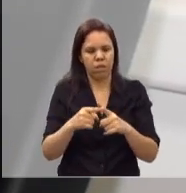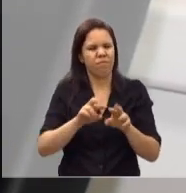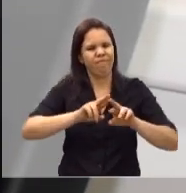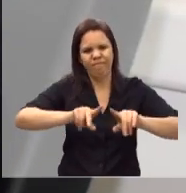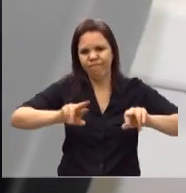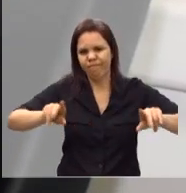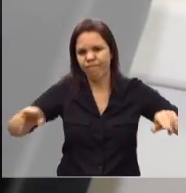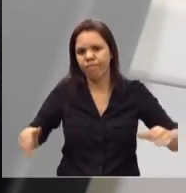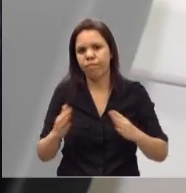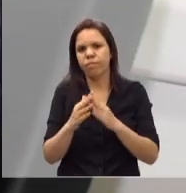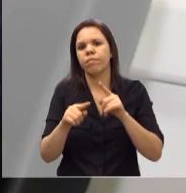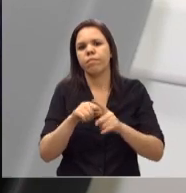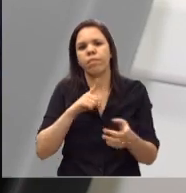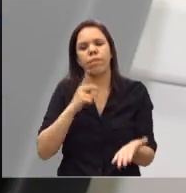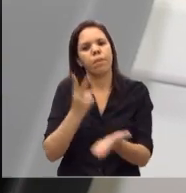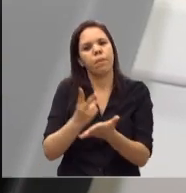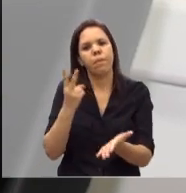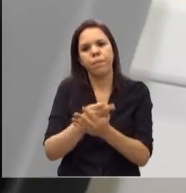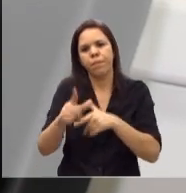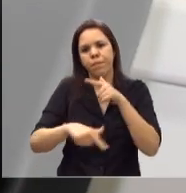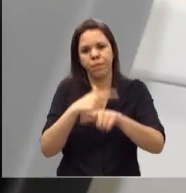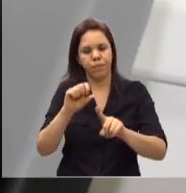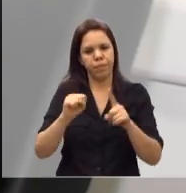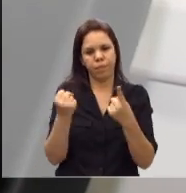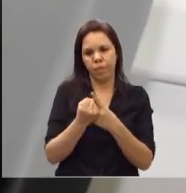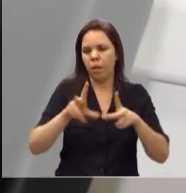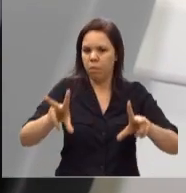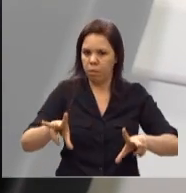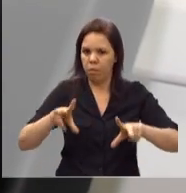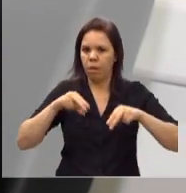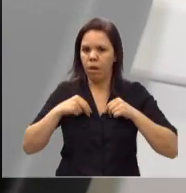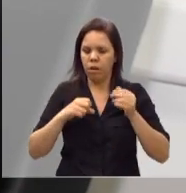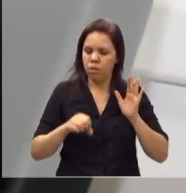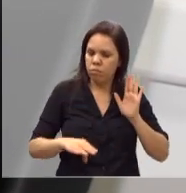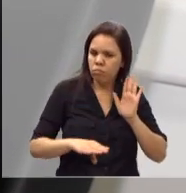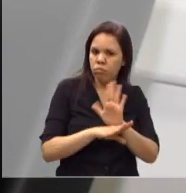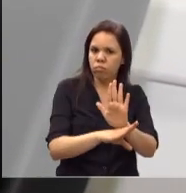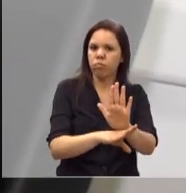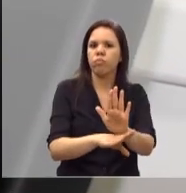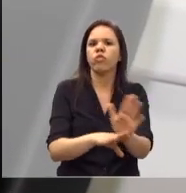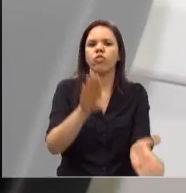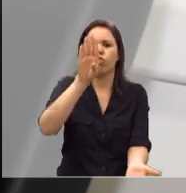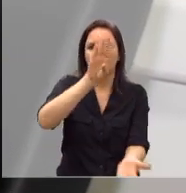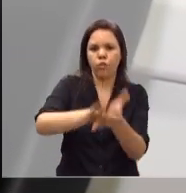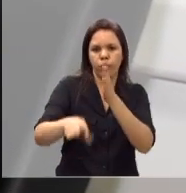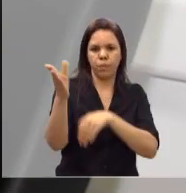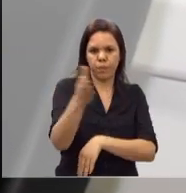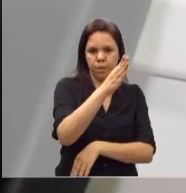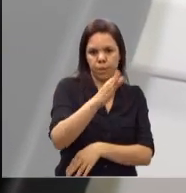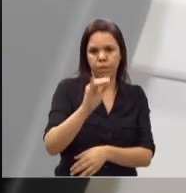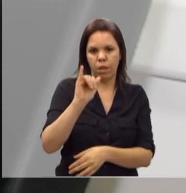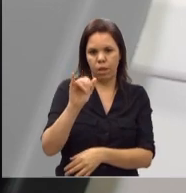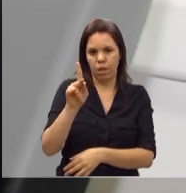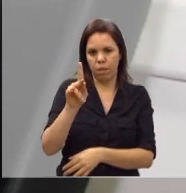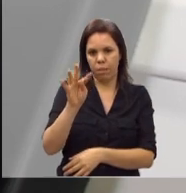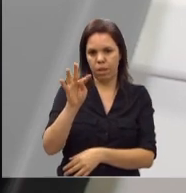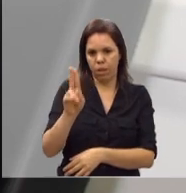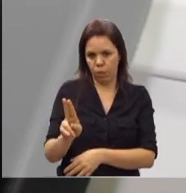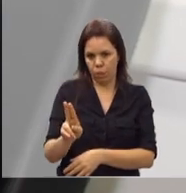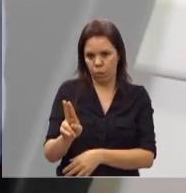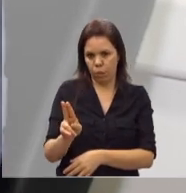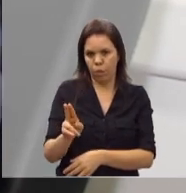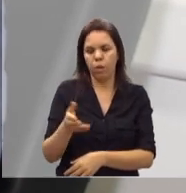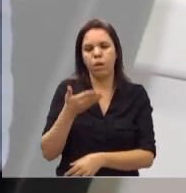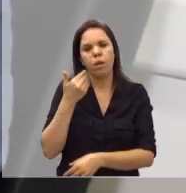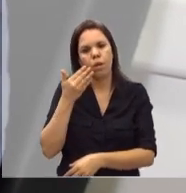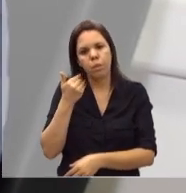enfim, várias igrejas têm esse mesmo trabalho. Então nós achamos que ela merece um reconhecimento do poder público para que possa gozar dessa